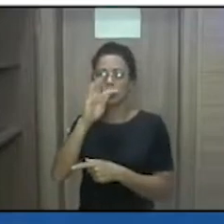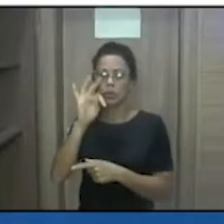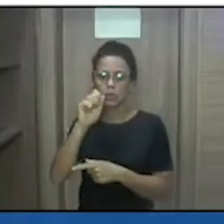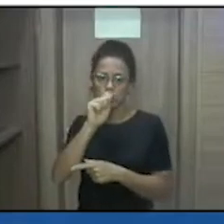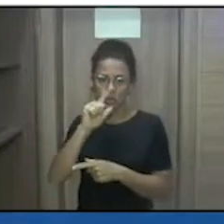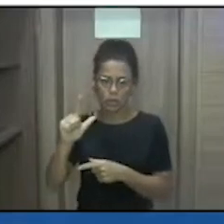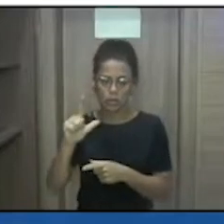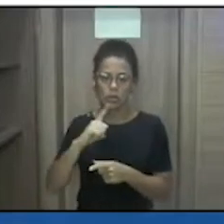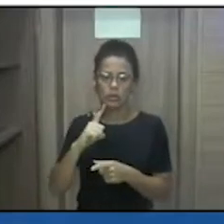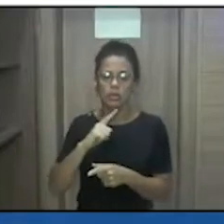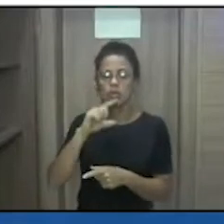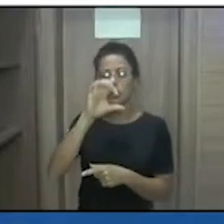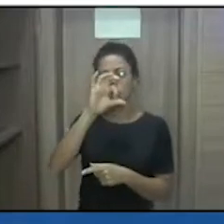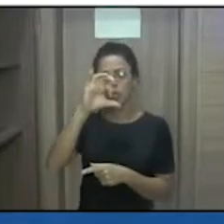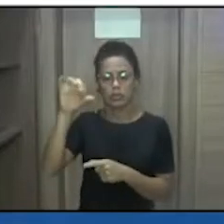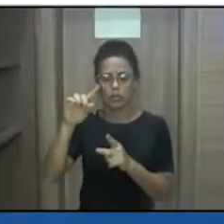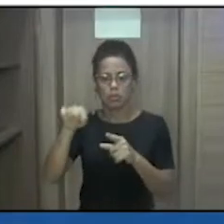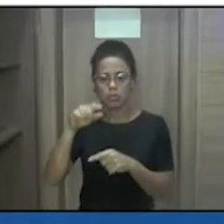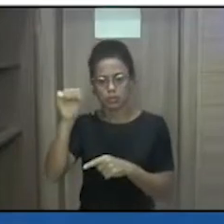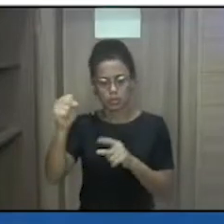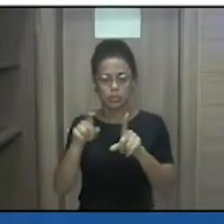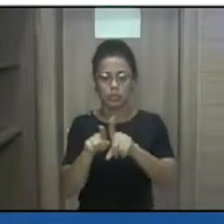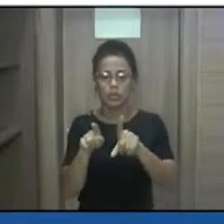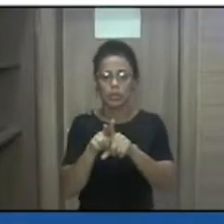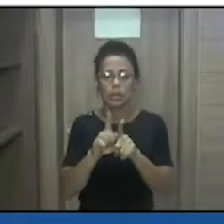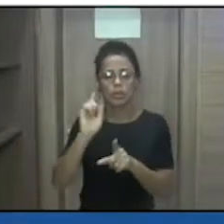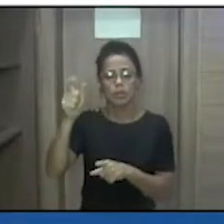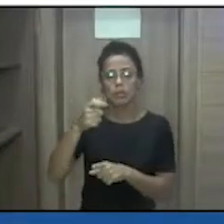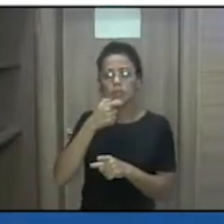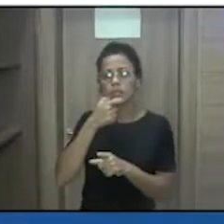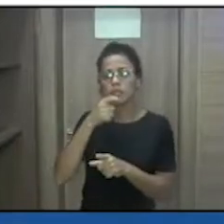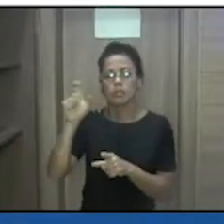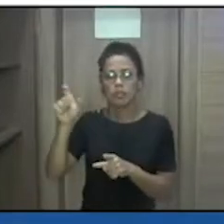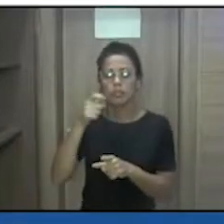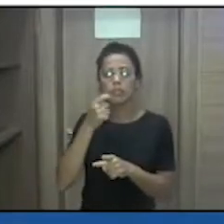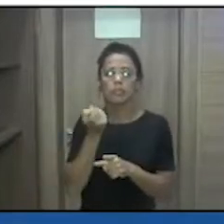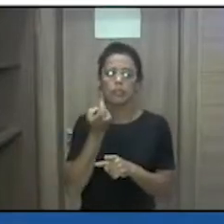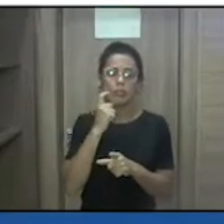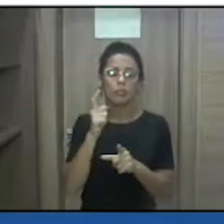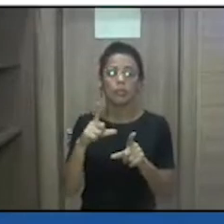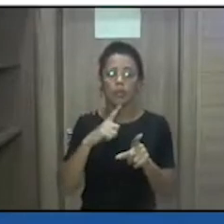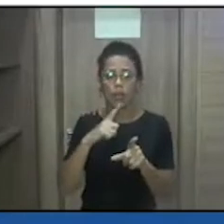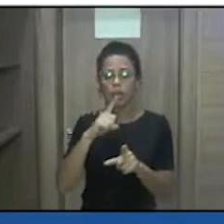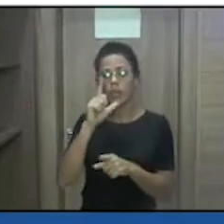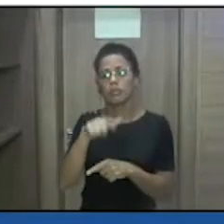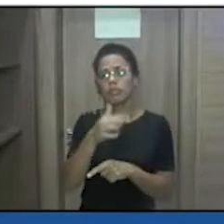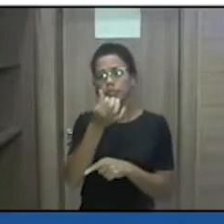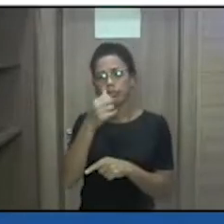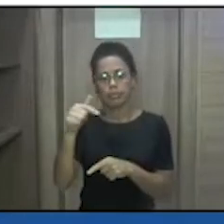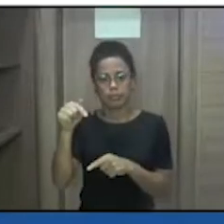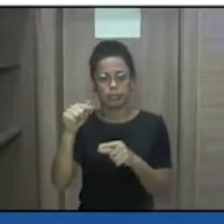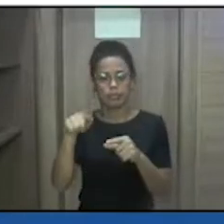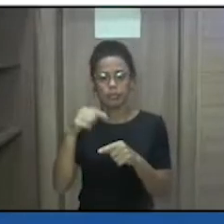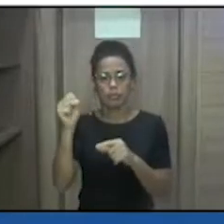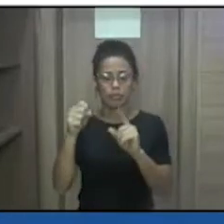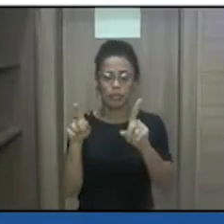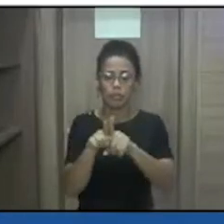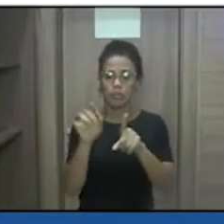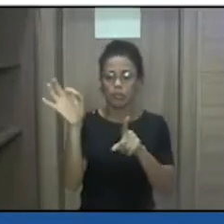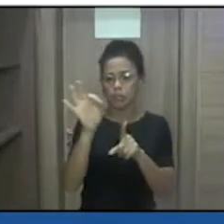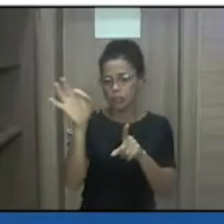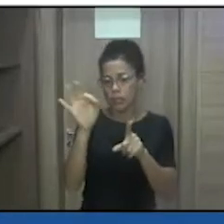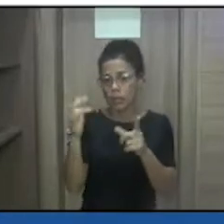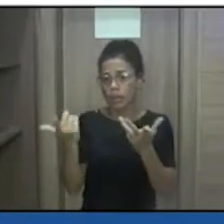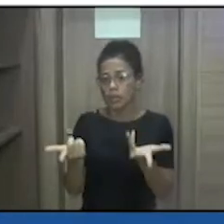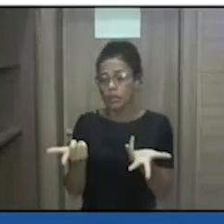de 66,7%. A gente observa que a diferença, em média, quando a gente compara o